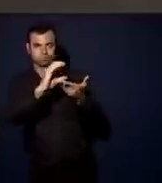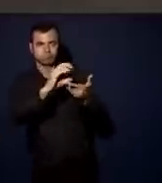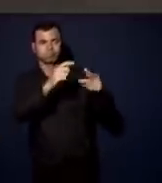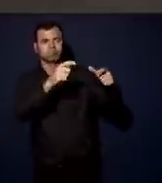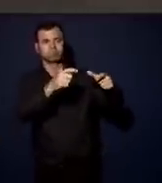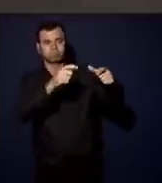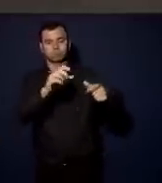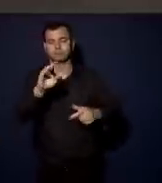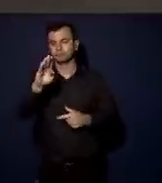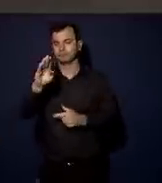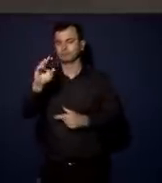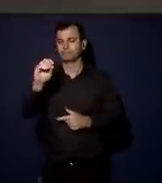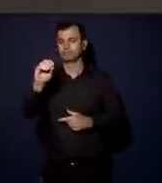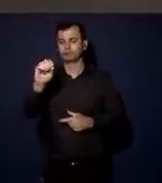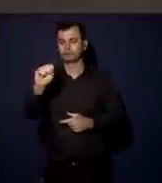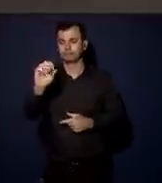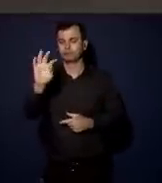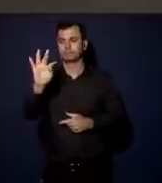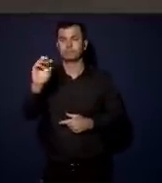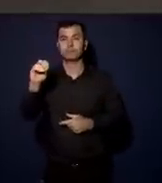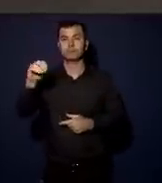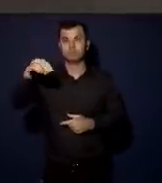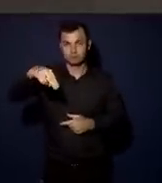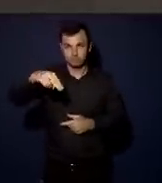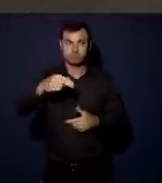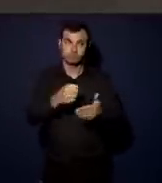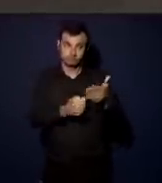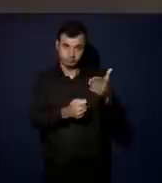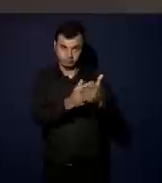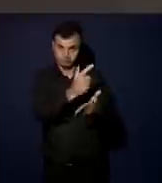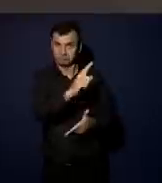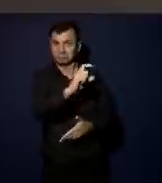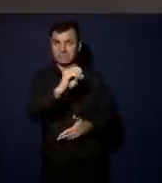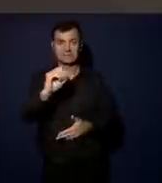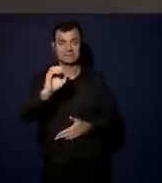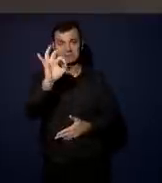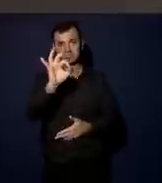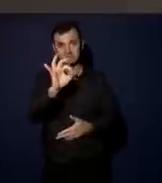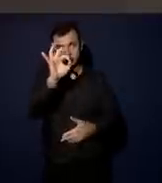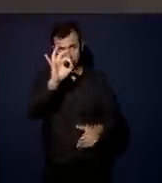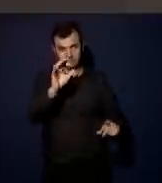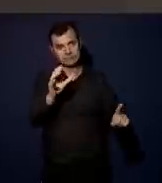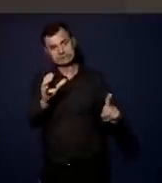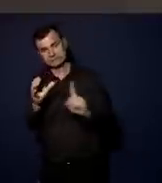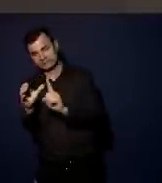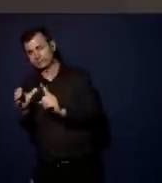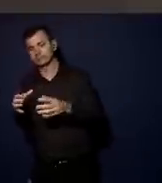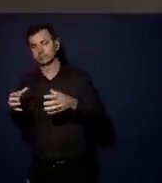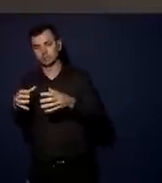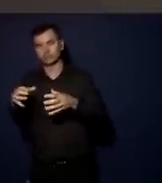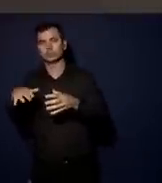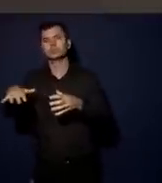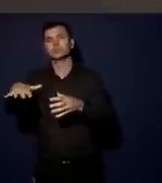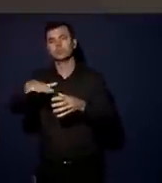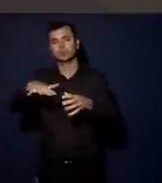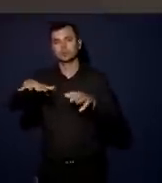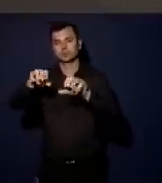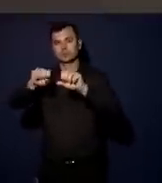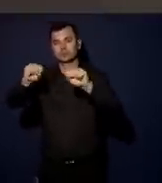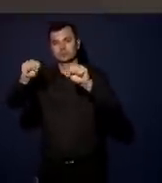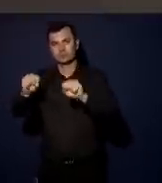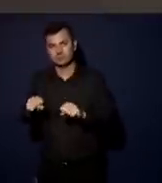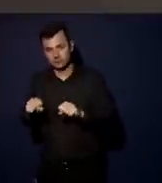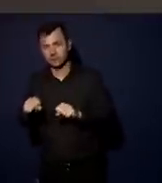a gente fez aquisição de 100% e trouxe para dentro da ecossistema eu acho que por esse caminho pelo caminho de comprar